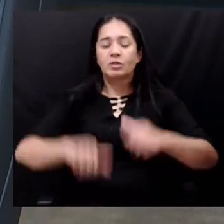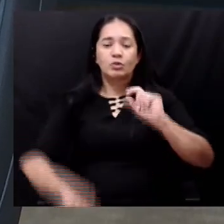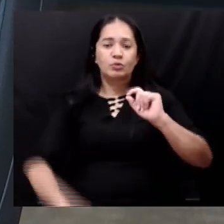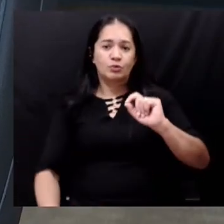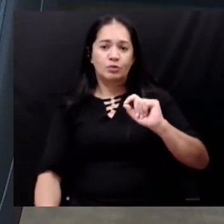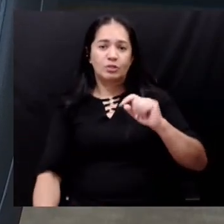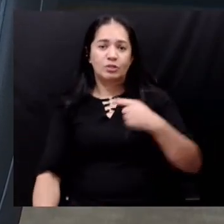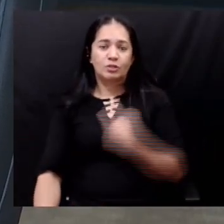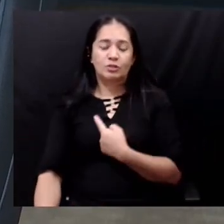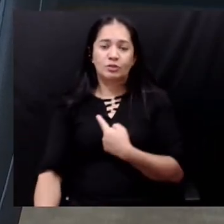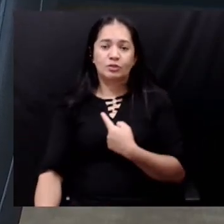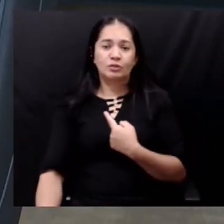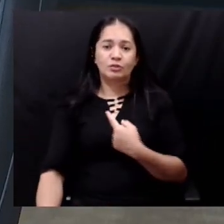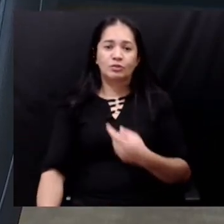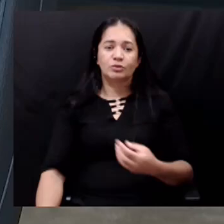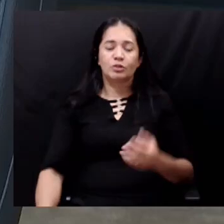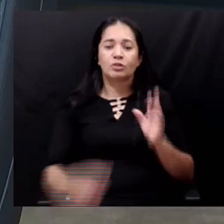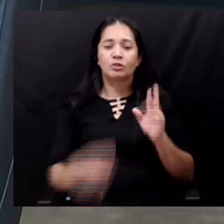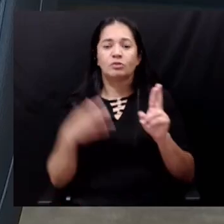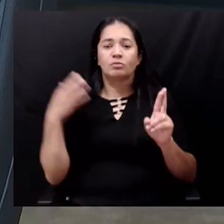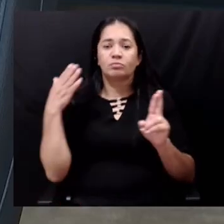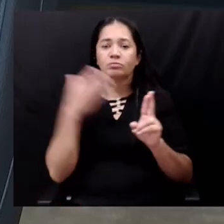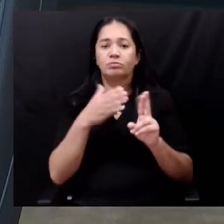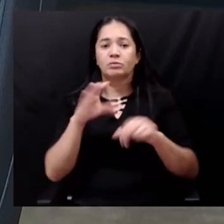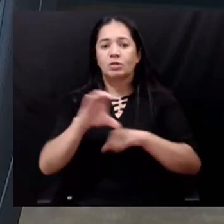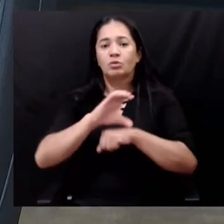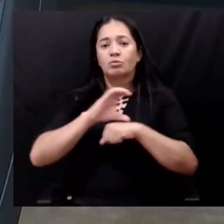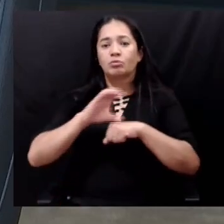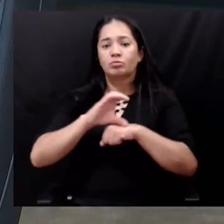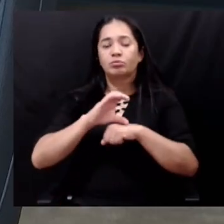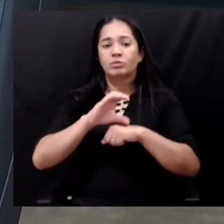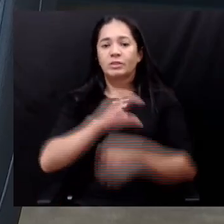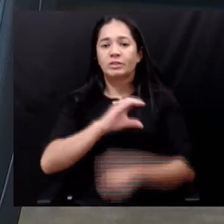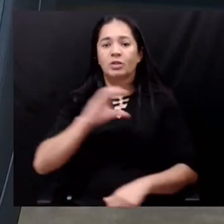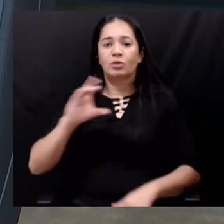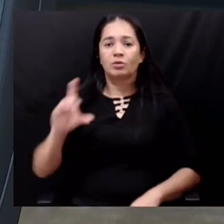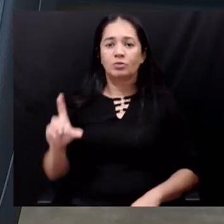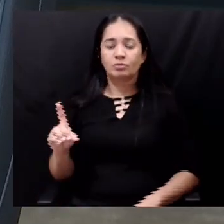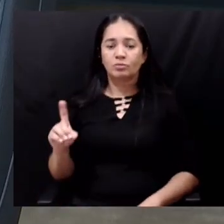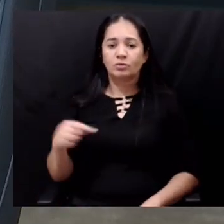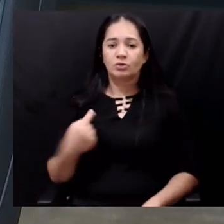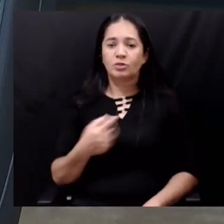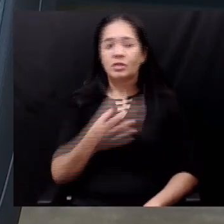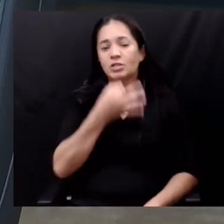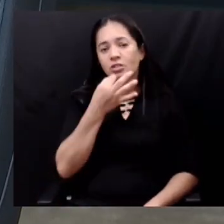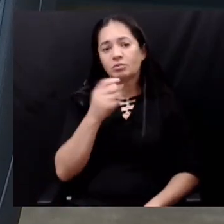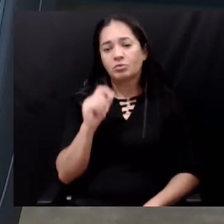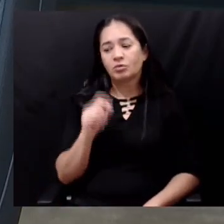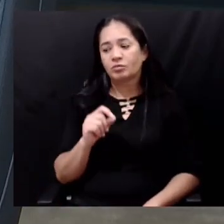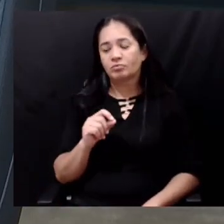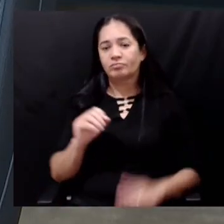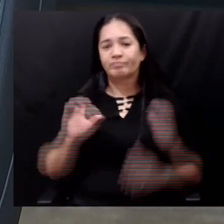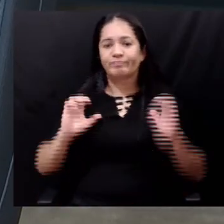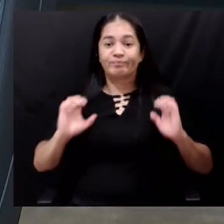os representantes dos cursinhos e da coordenação, nós achamos que não é ético a gente